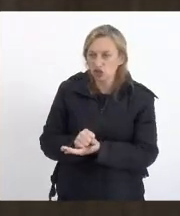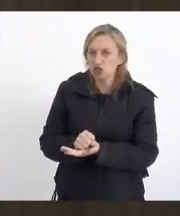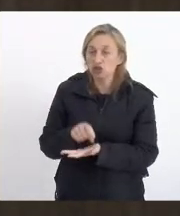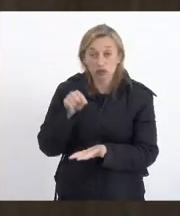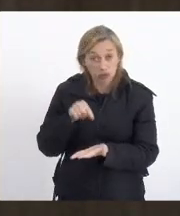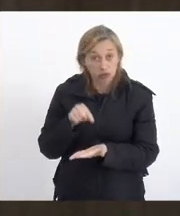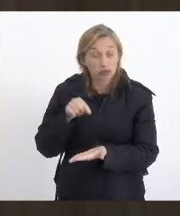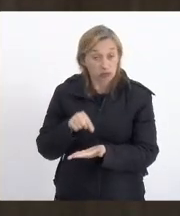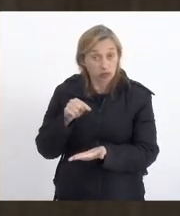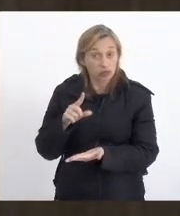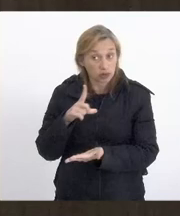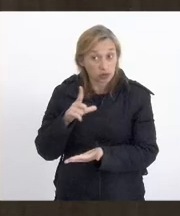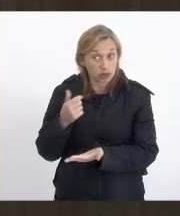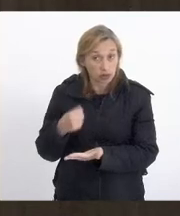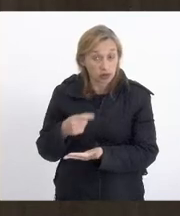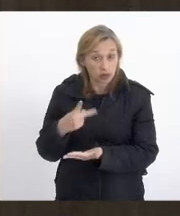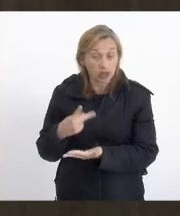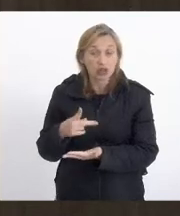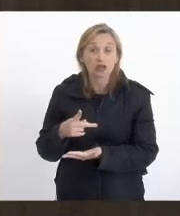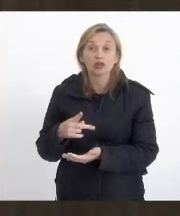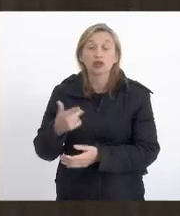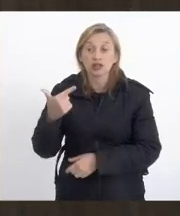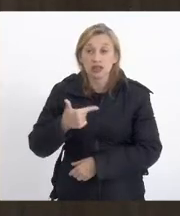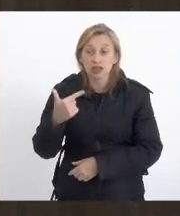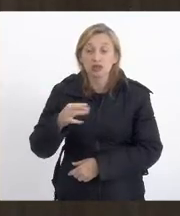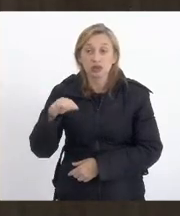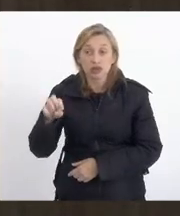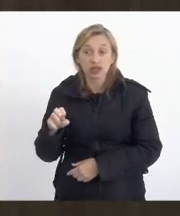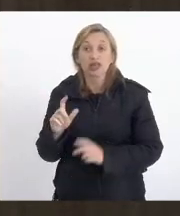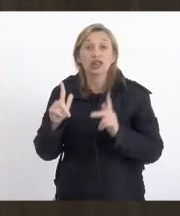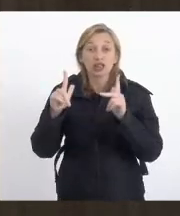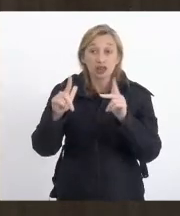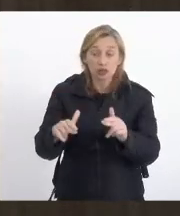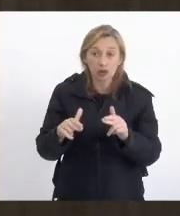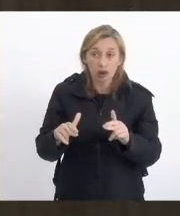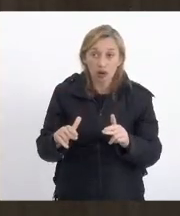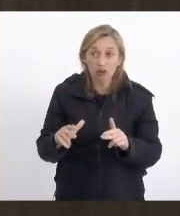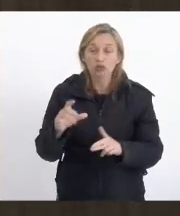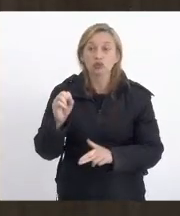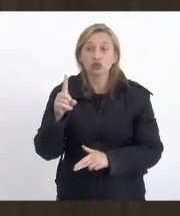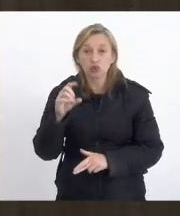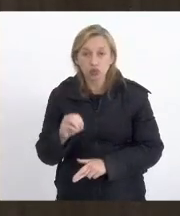dele o segundo-tenente, assim como o próprio soldo.